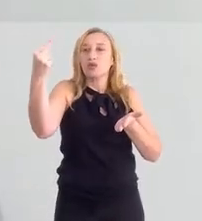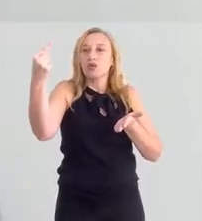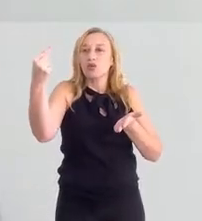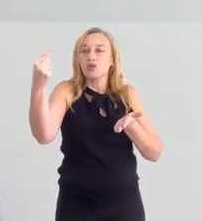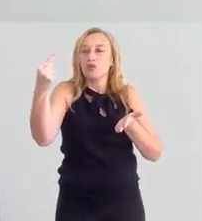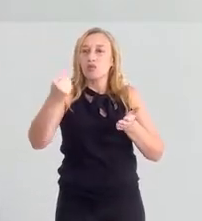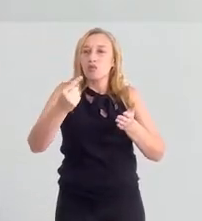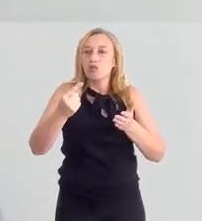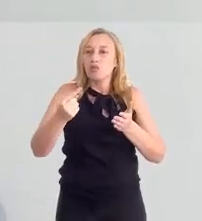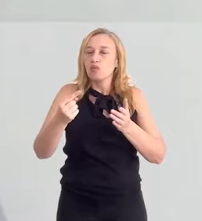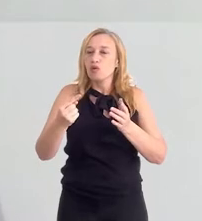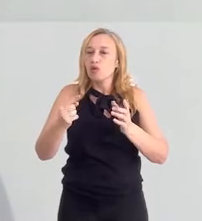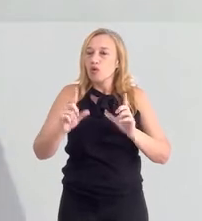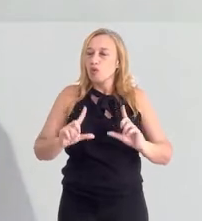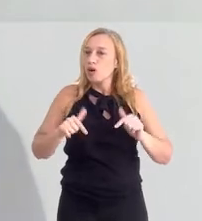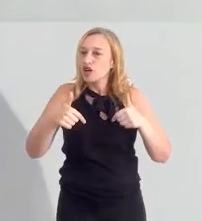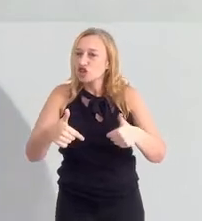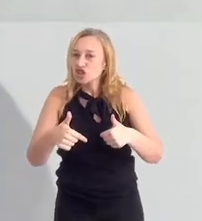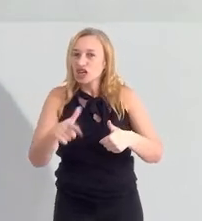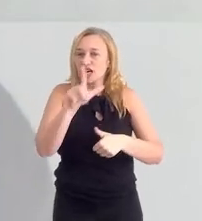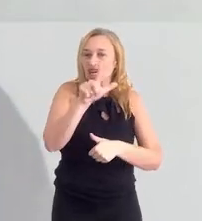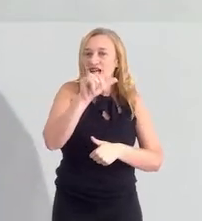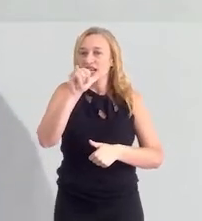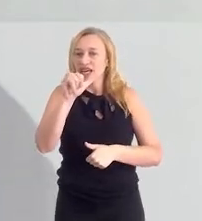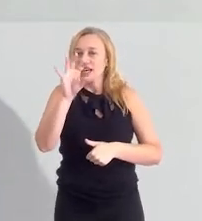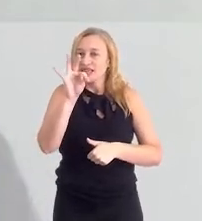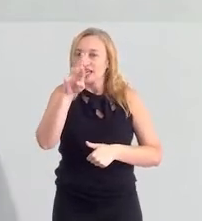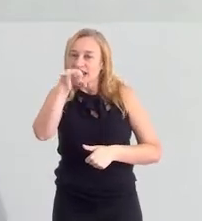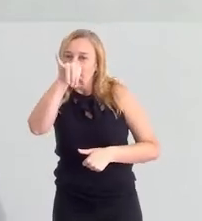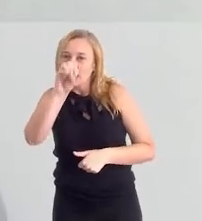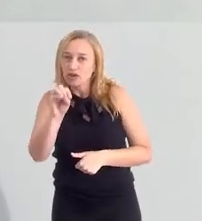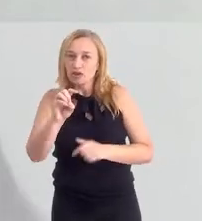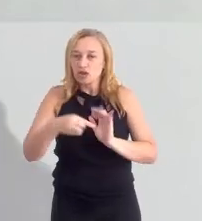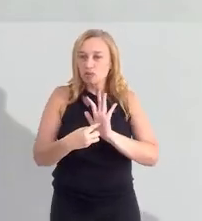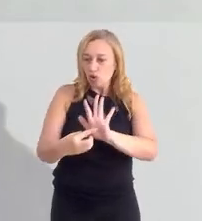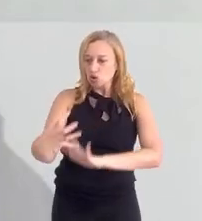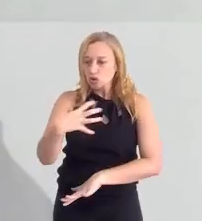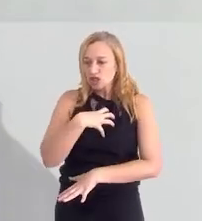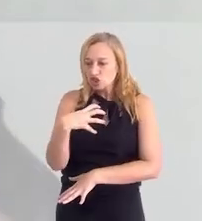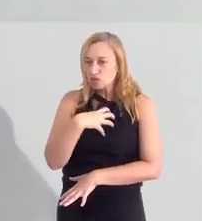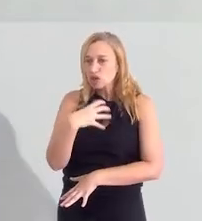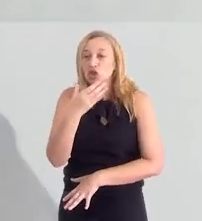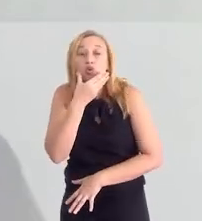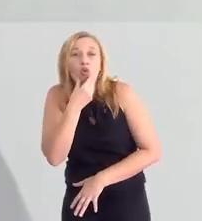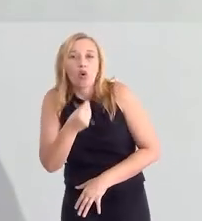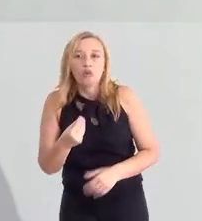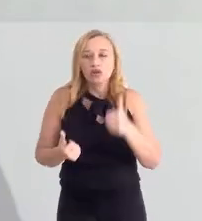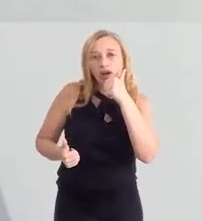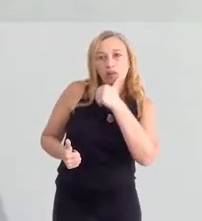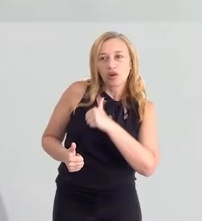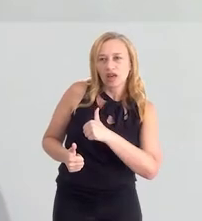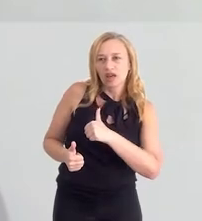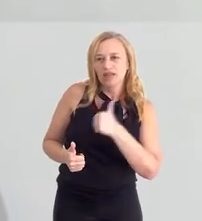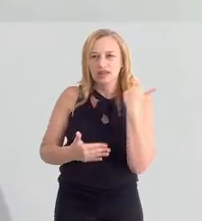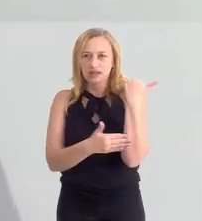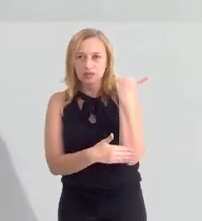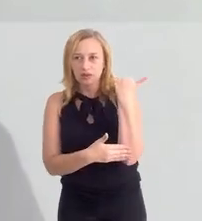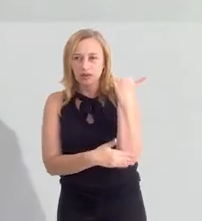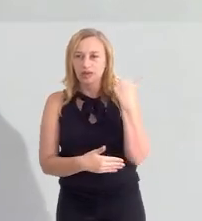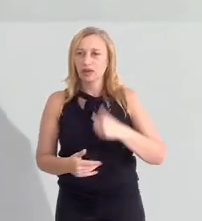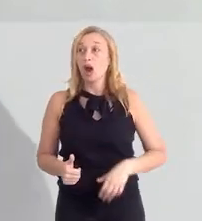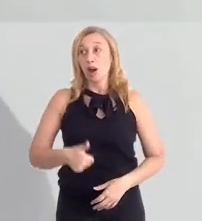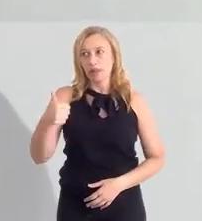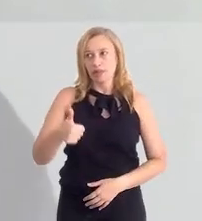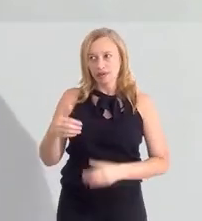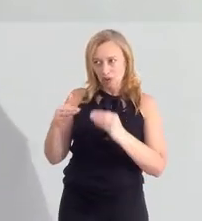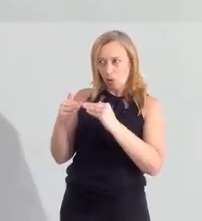forma literária que transfere para o leitor o sentimento do homem ou da mulher ciumento. Porque veja, Daniela,